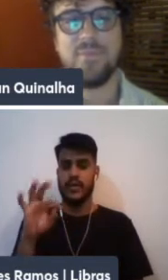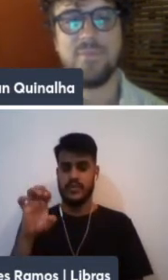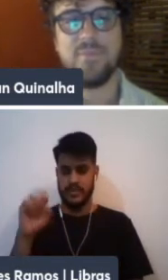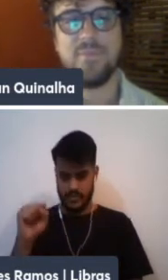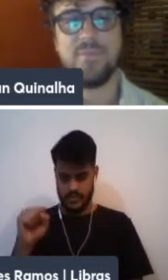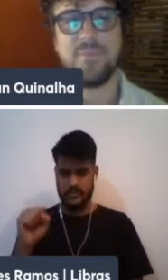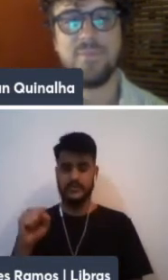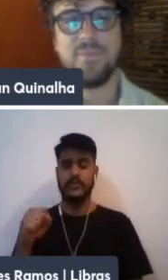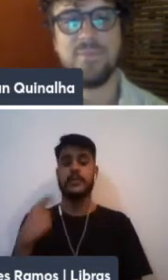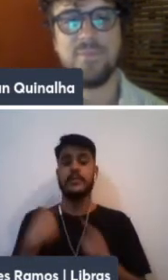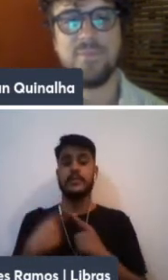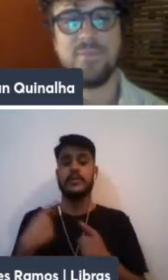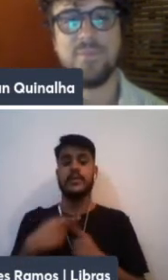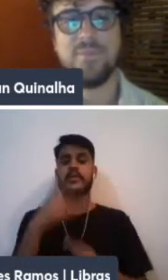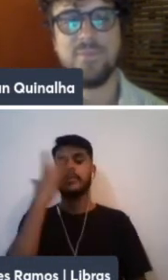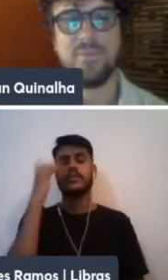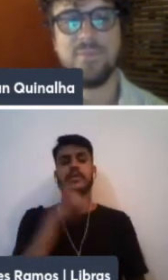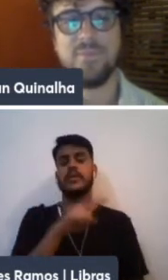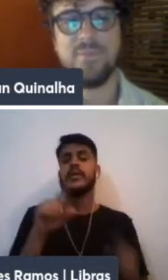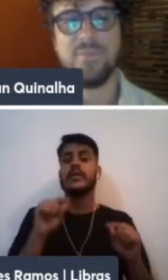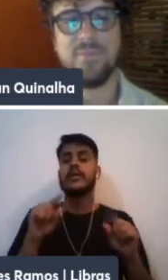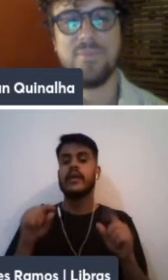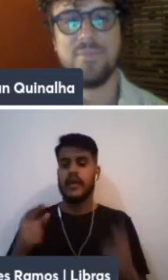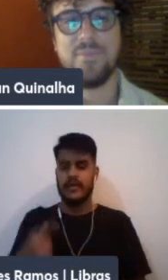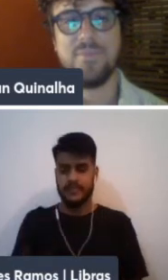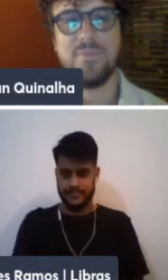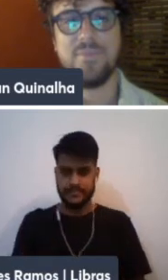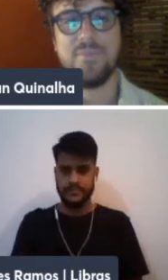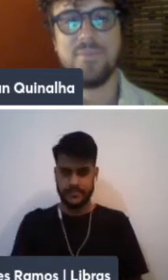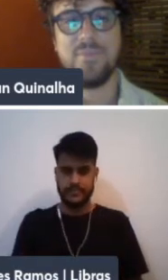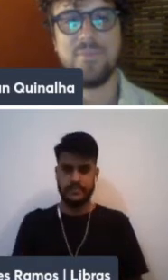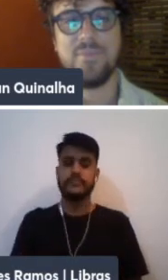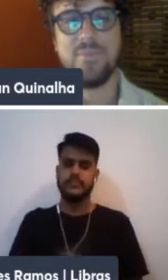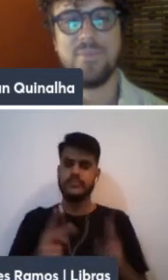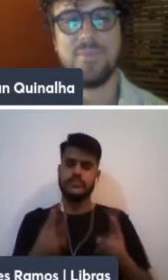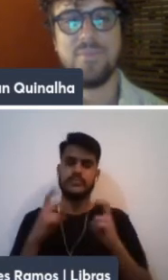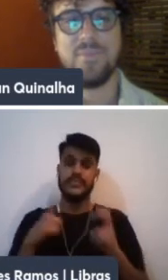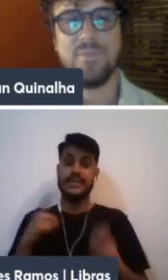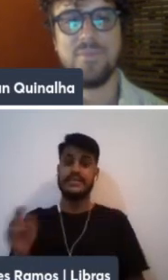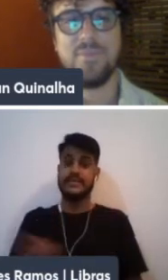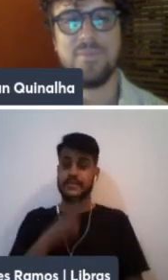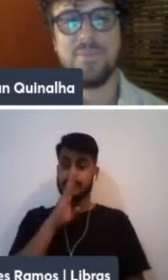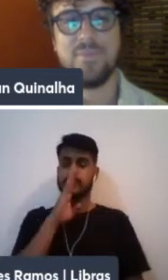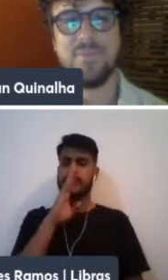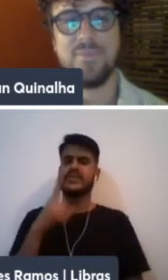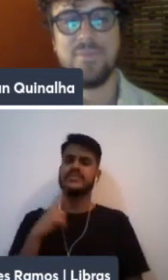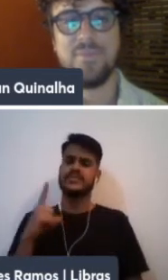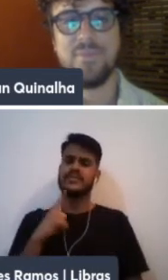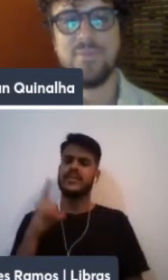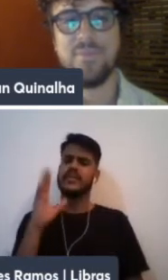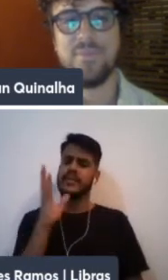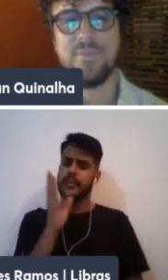quem são esses caras, afinal? Vocês veem que a censura custou a entrar em ação, a